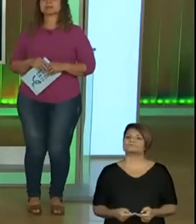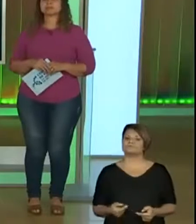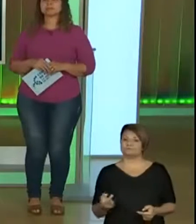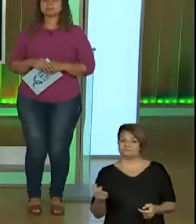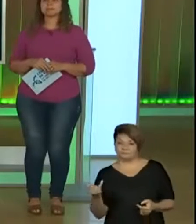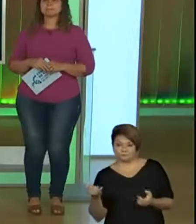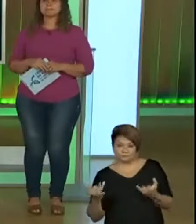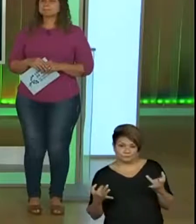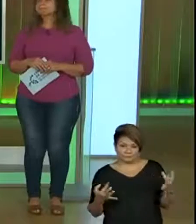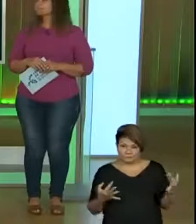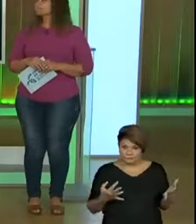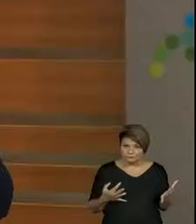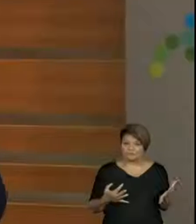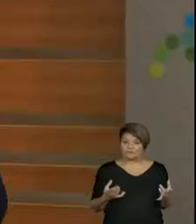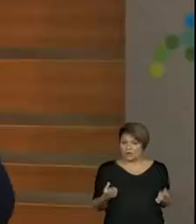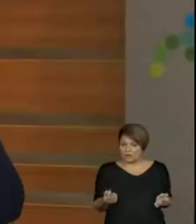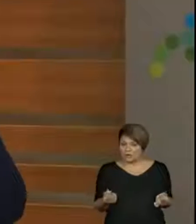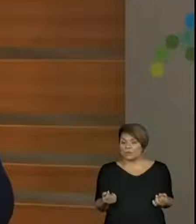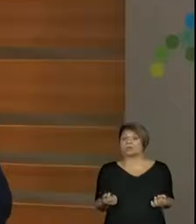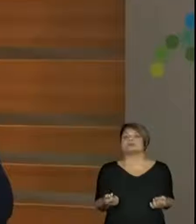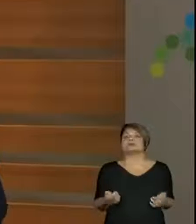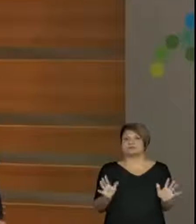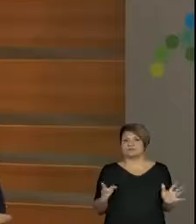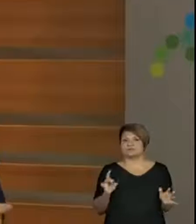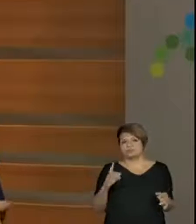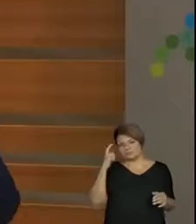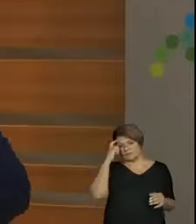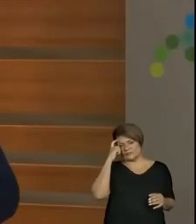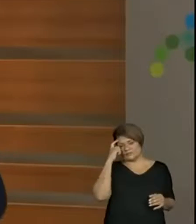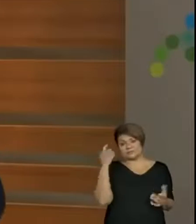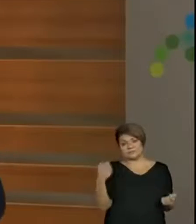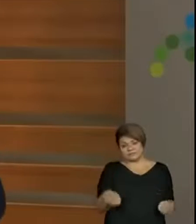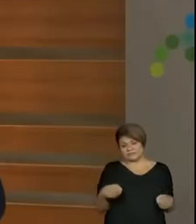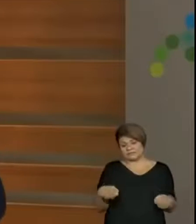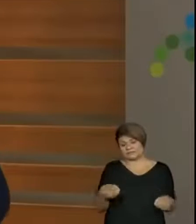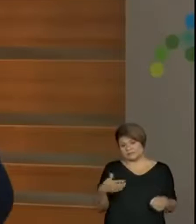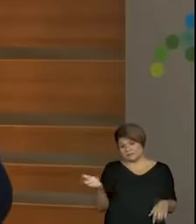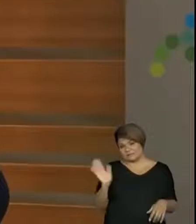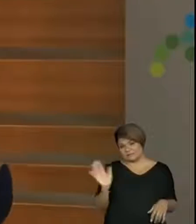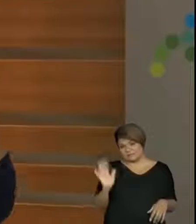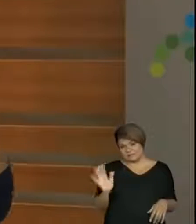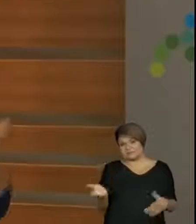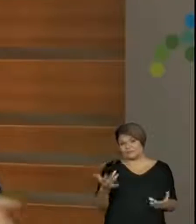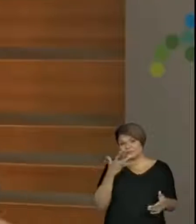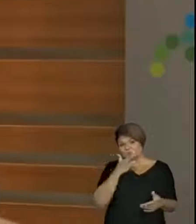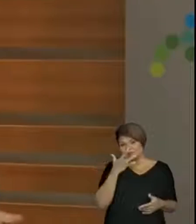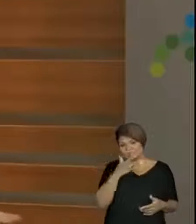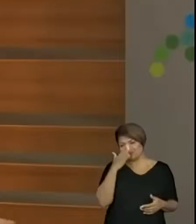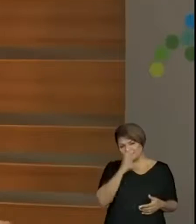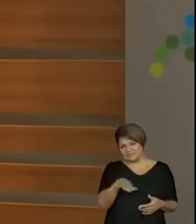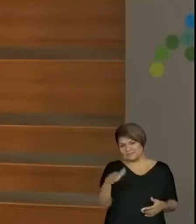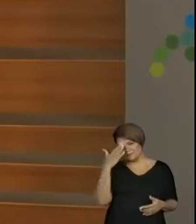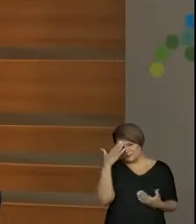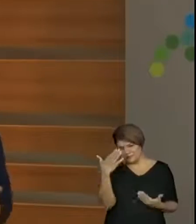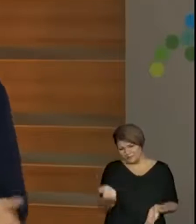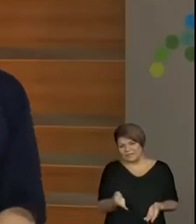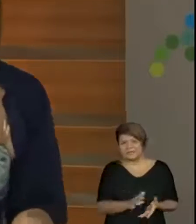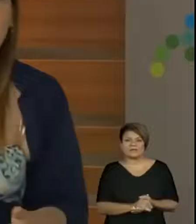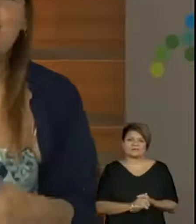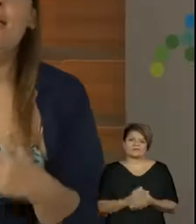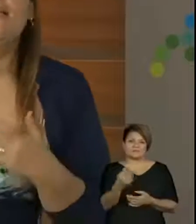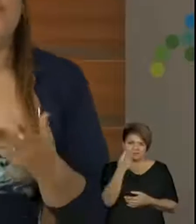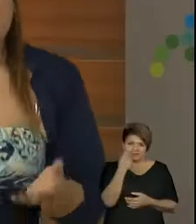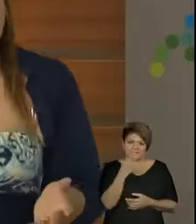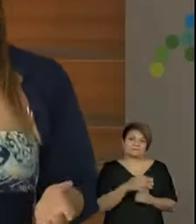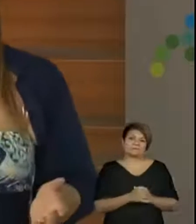resultado aqui. Só para pensar, é a nossa primeira aula, a gente precisa se despedir, foi muito gostoso. Crianças, muito obrigado por vocês estarem aqui